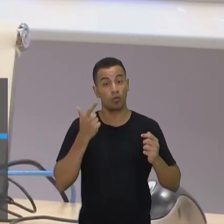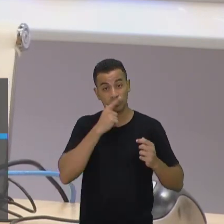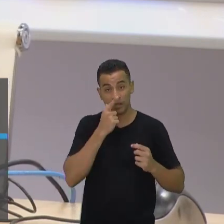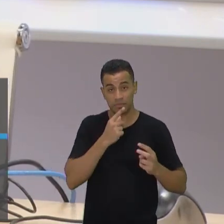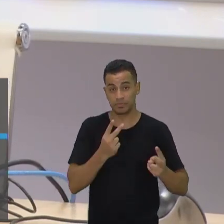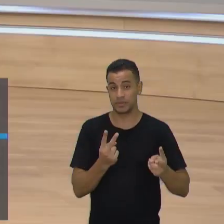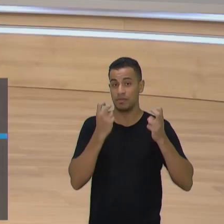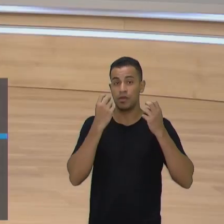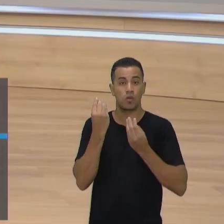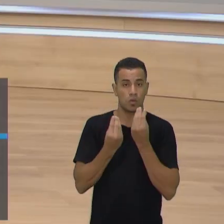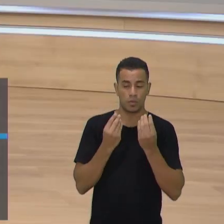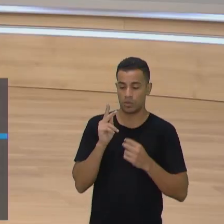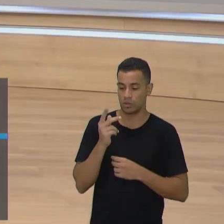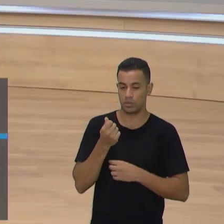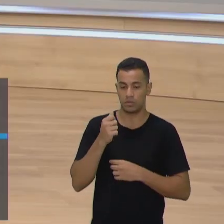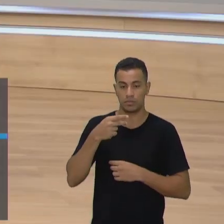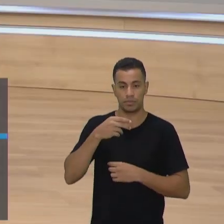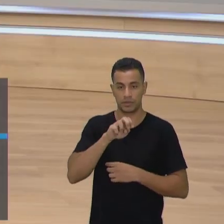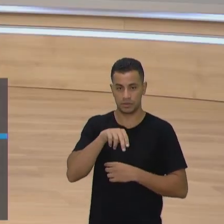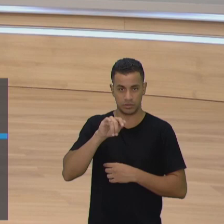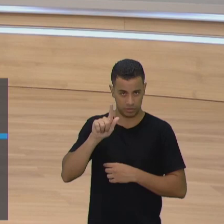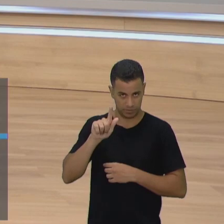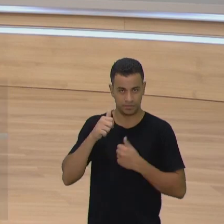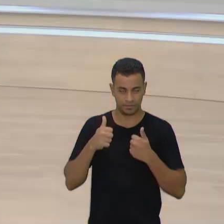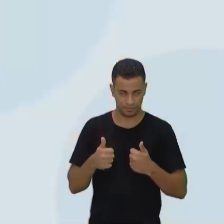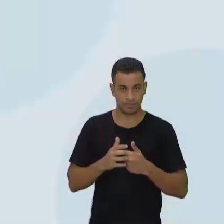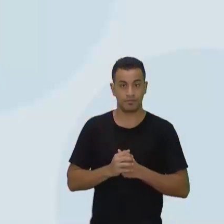funciona. Vamos para a próxima metodologia?